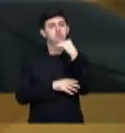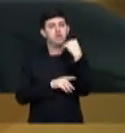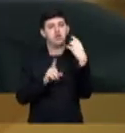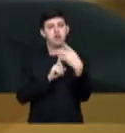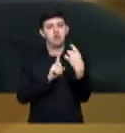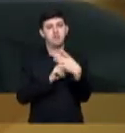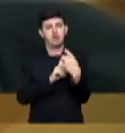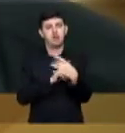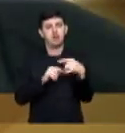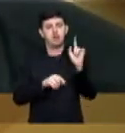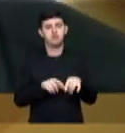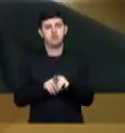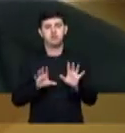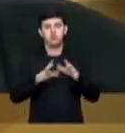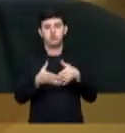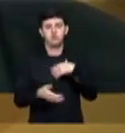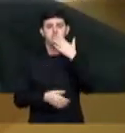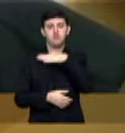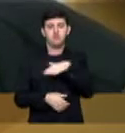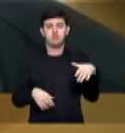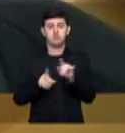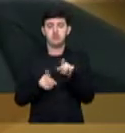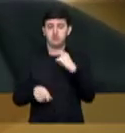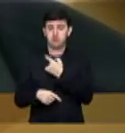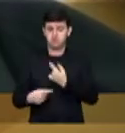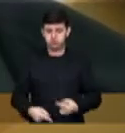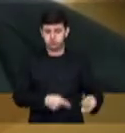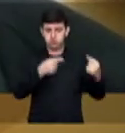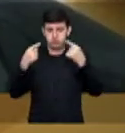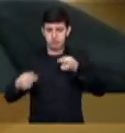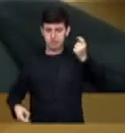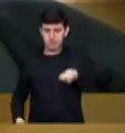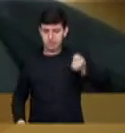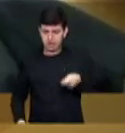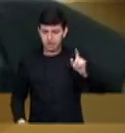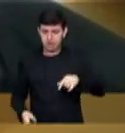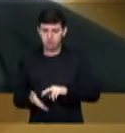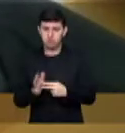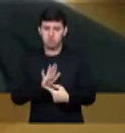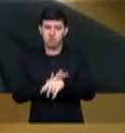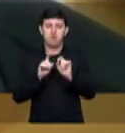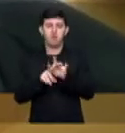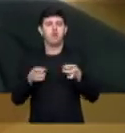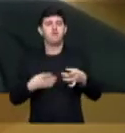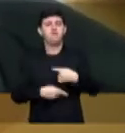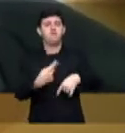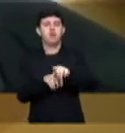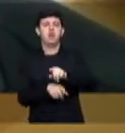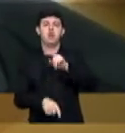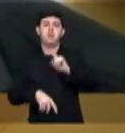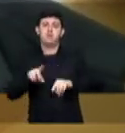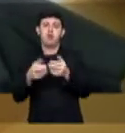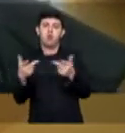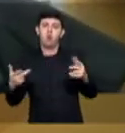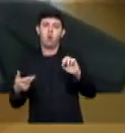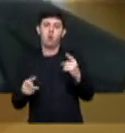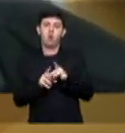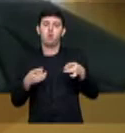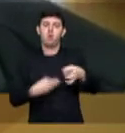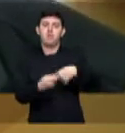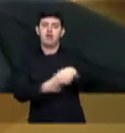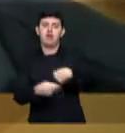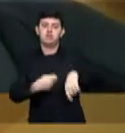estamos, perdoe-me, a discutir a rigidez da circulação de mercadorias e do comércio em uma